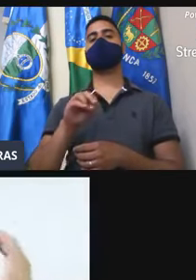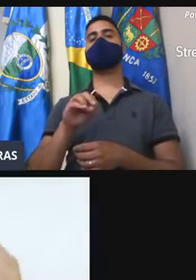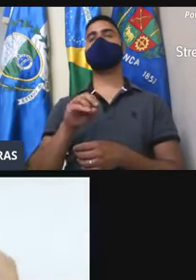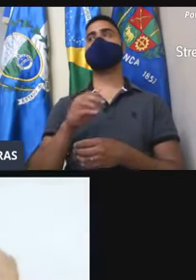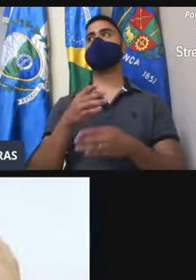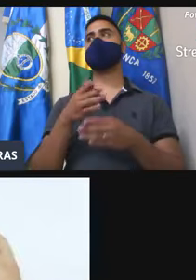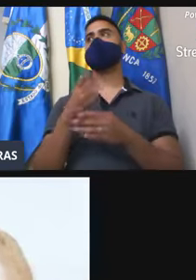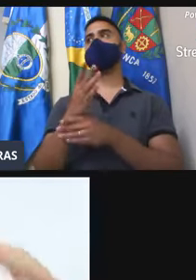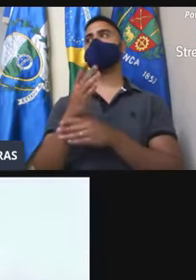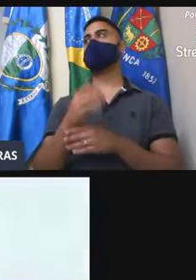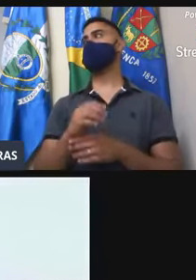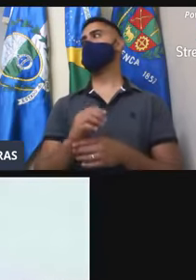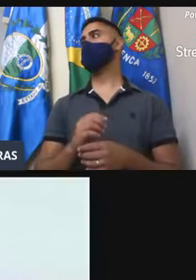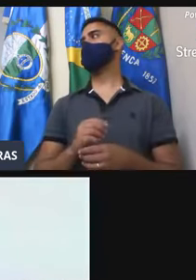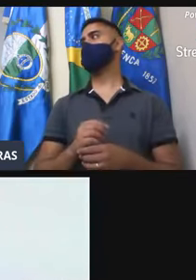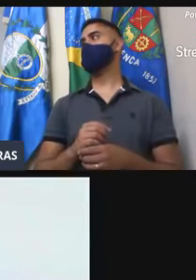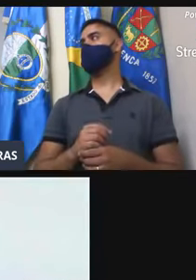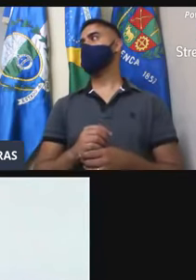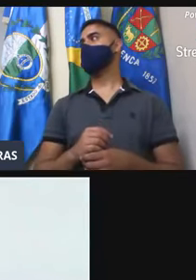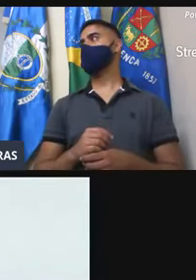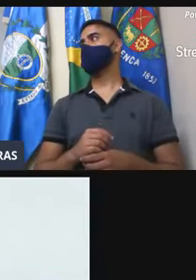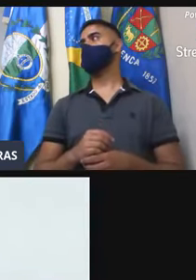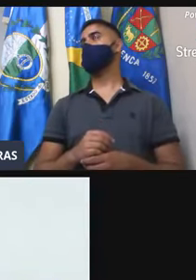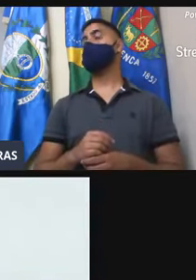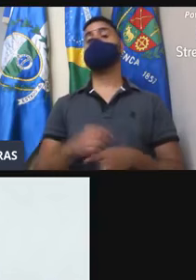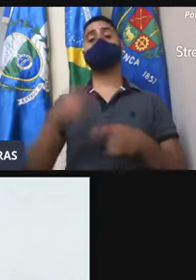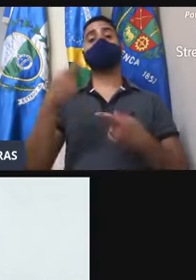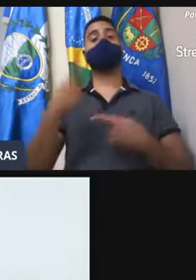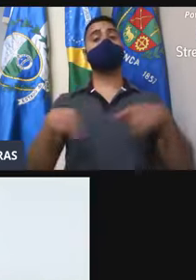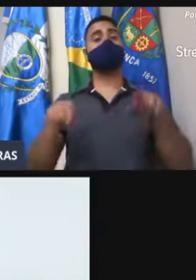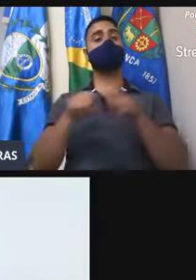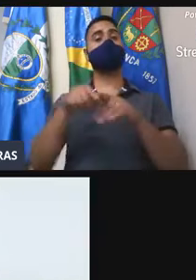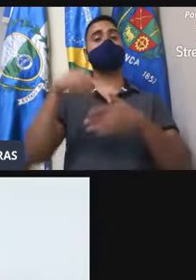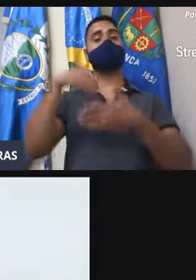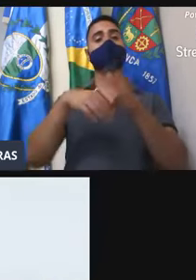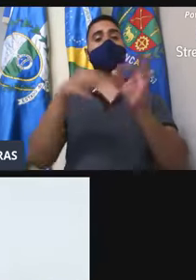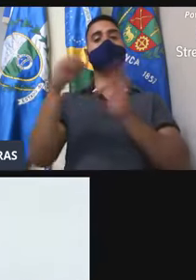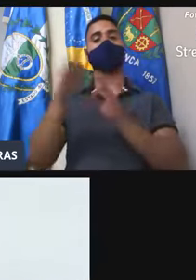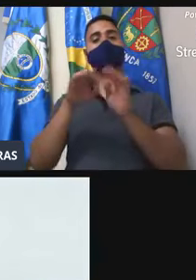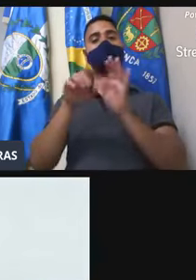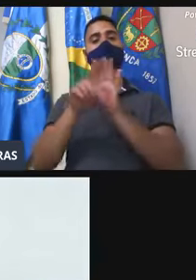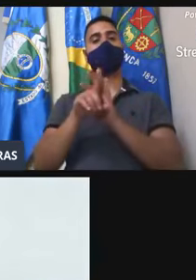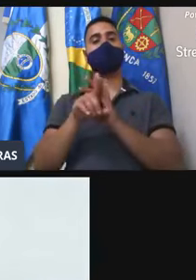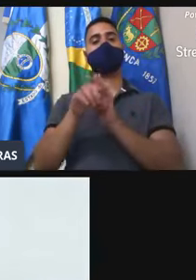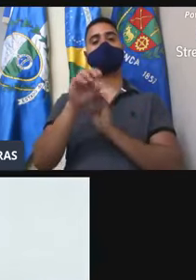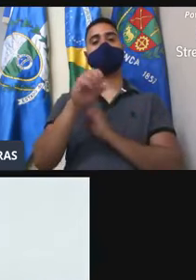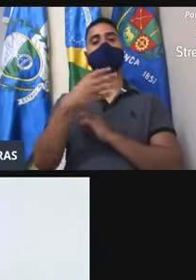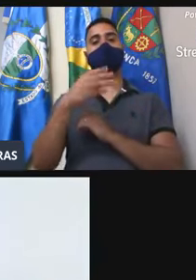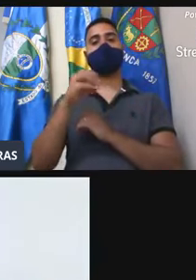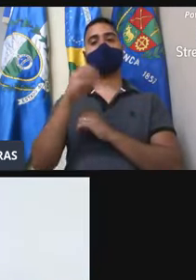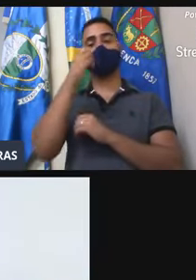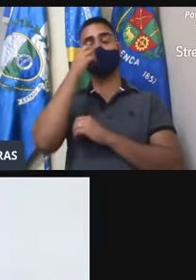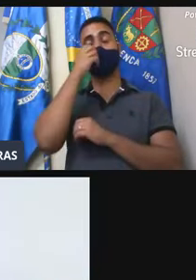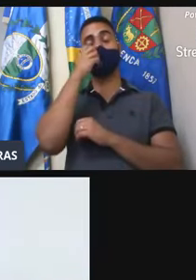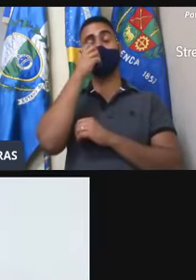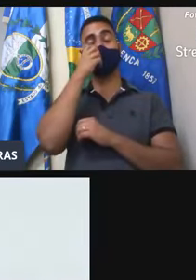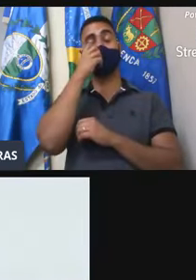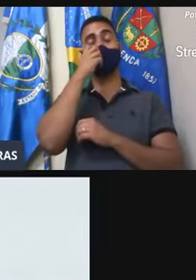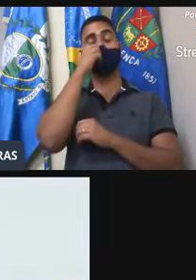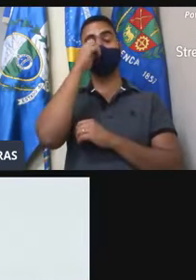Silvio Rogério Tadagra. Aprovo, presidente. Discussão única e votação do projeto de lei ordinária 040-2020,